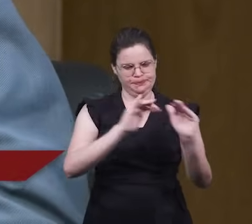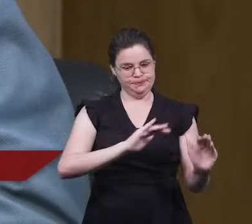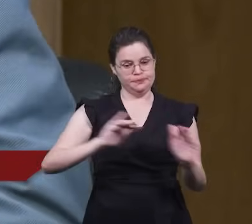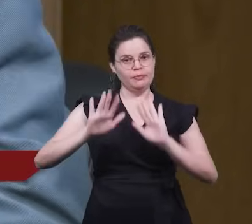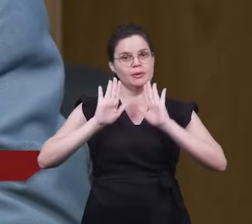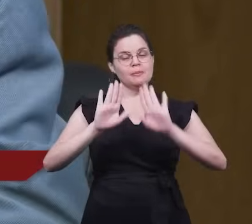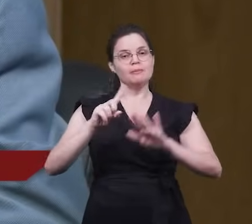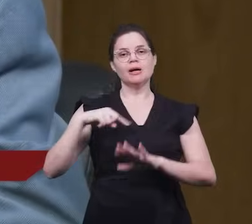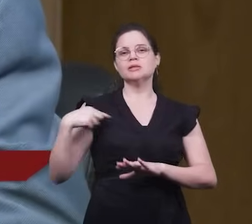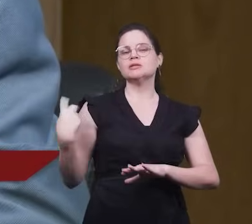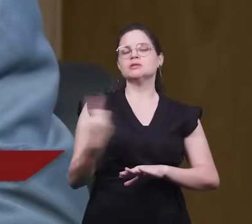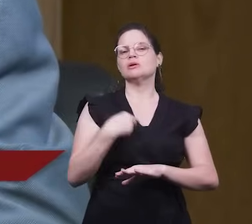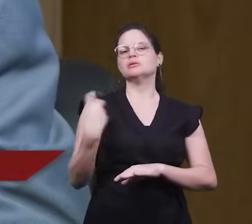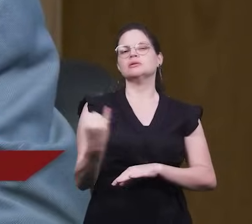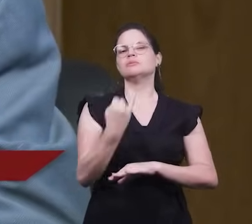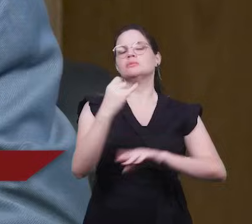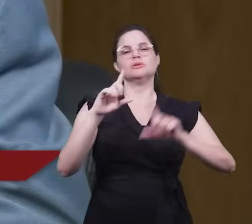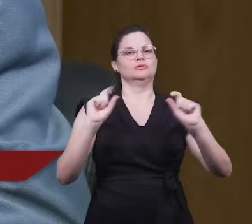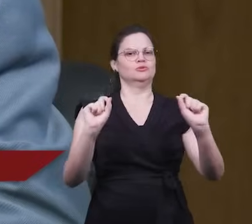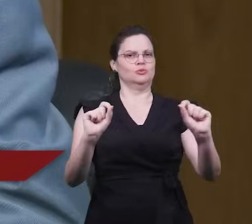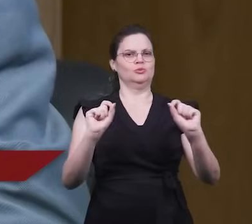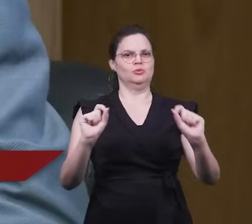que é muito importante